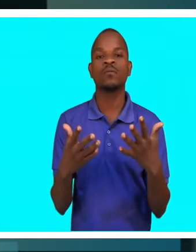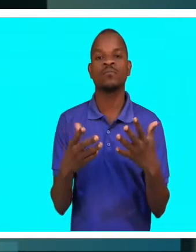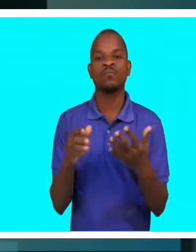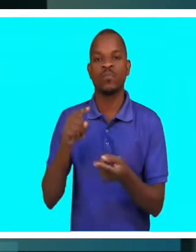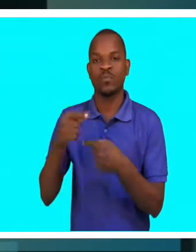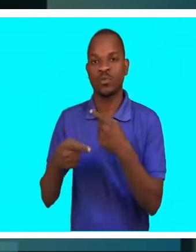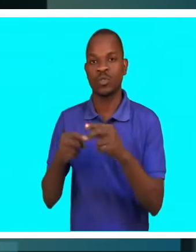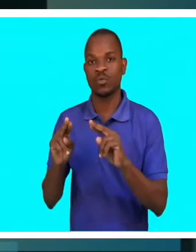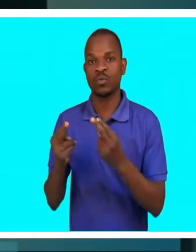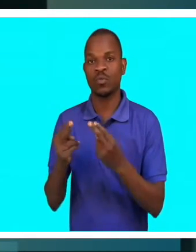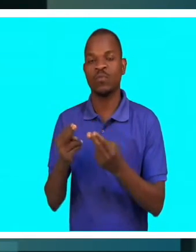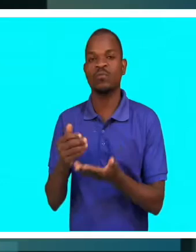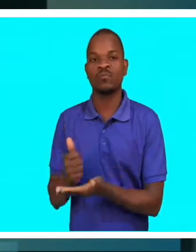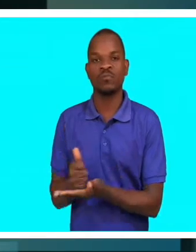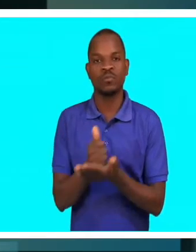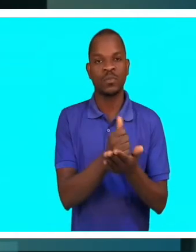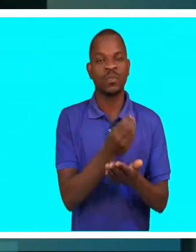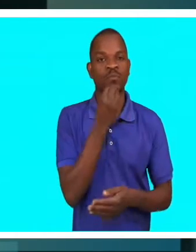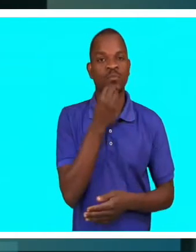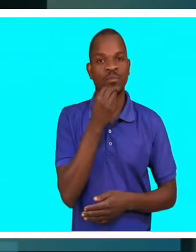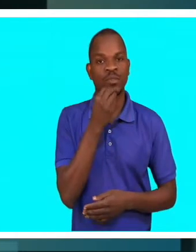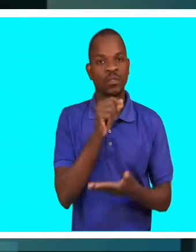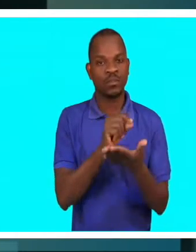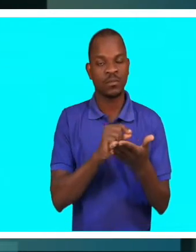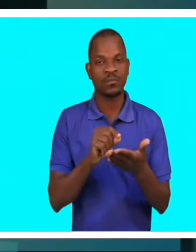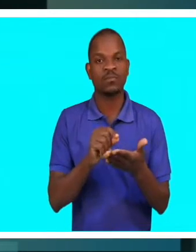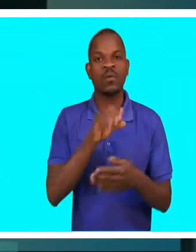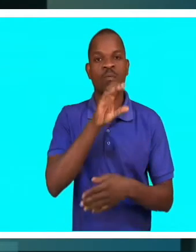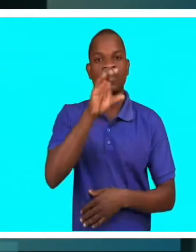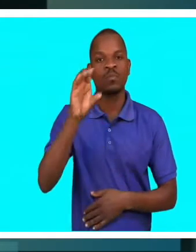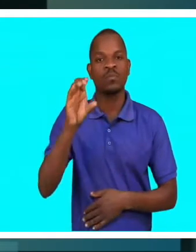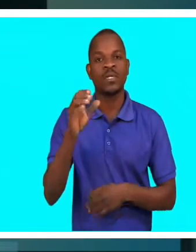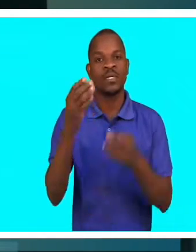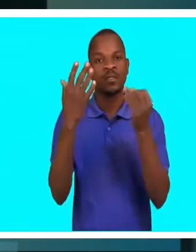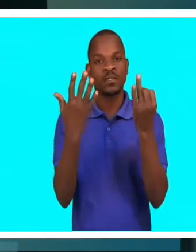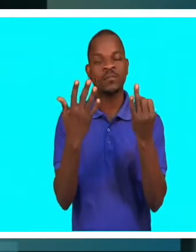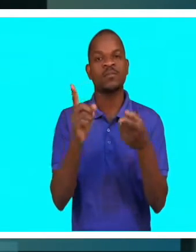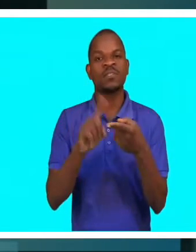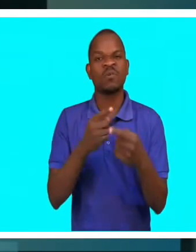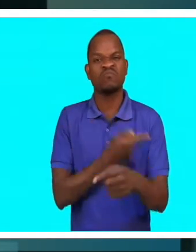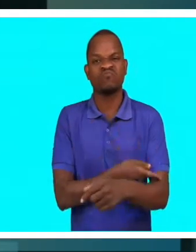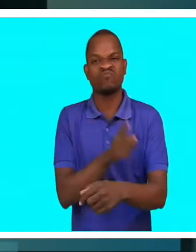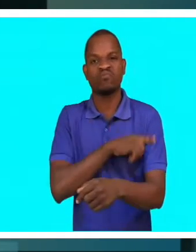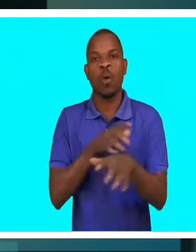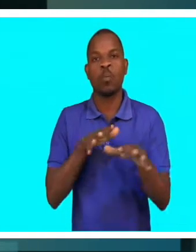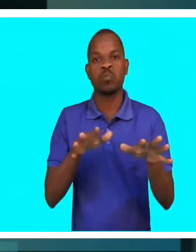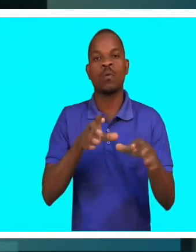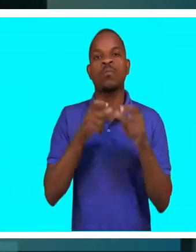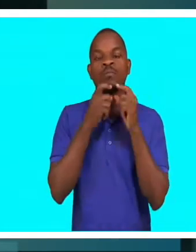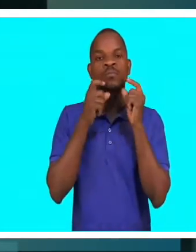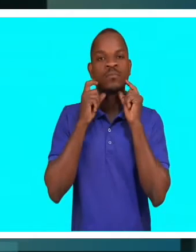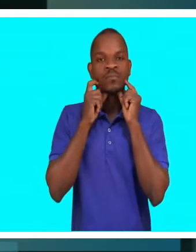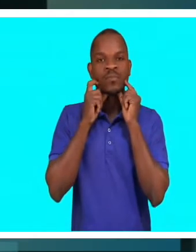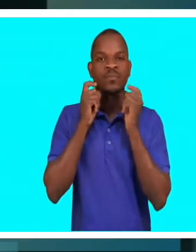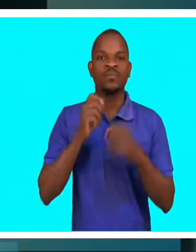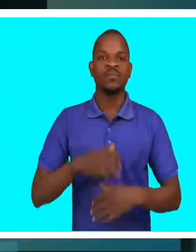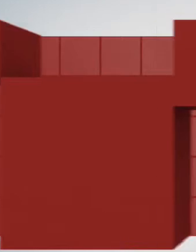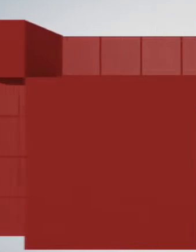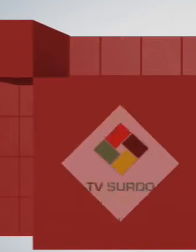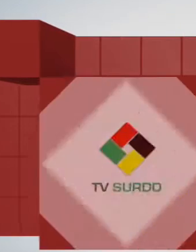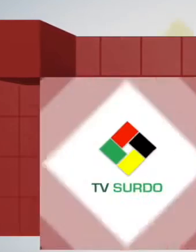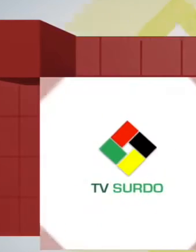a implementar o projeto Lanche Escolar em sete províncias, estando a evitar esforços para abrangir todo o